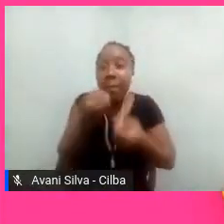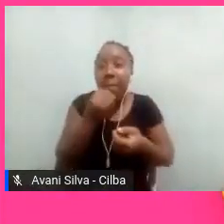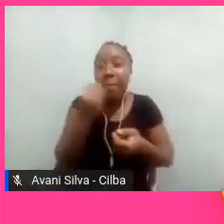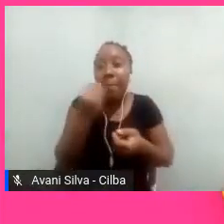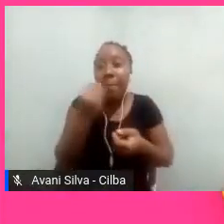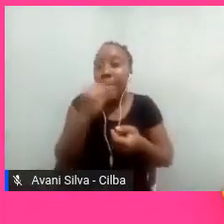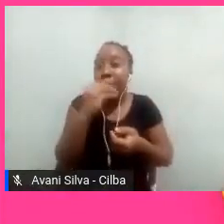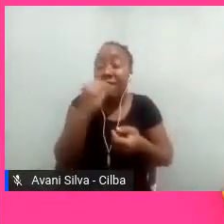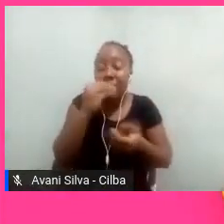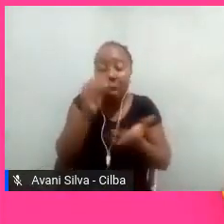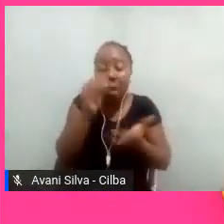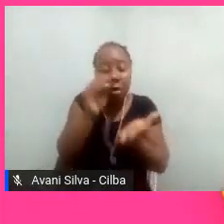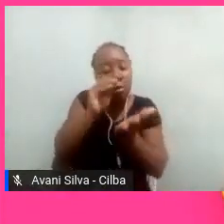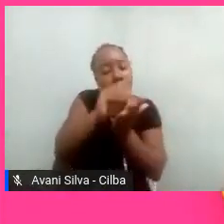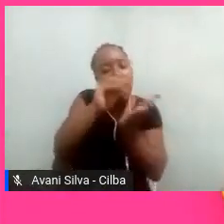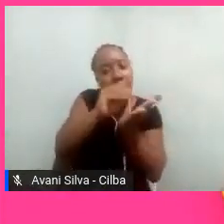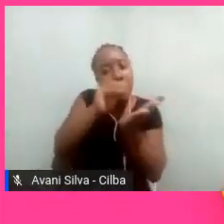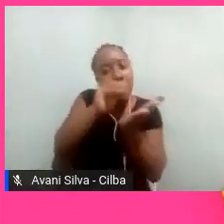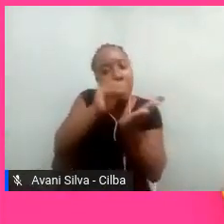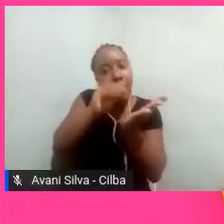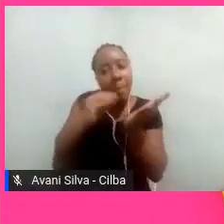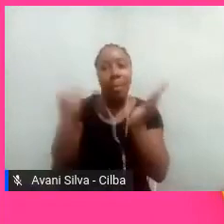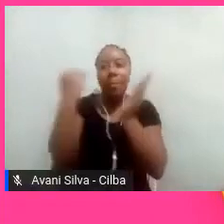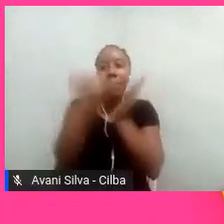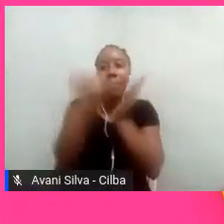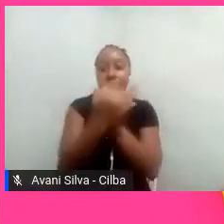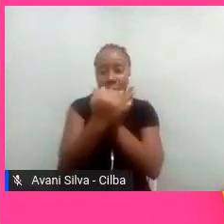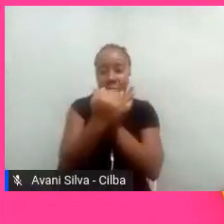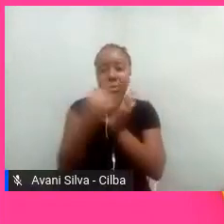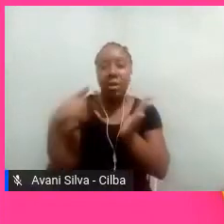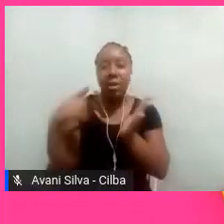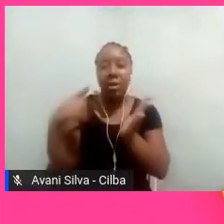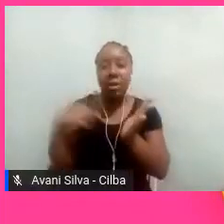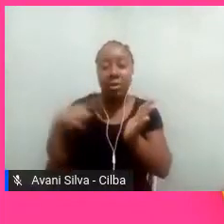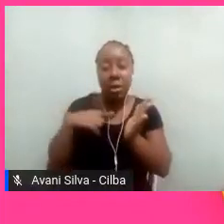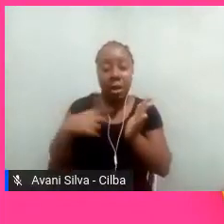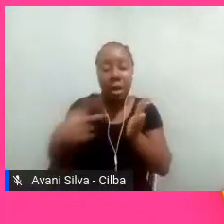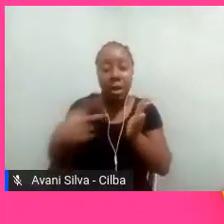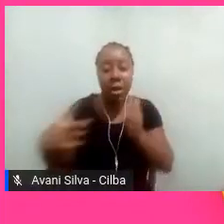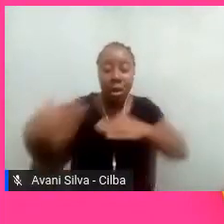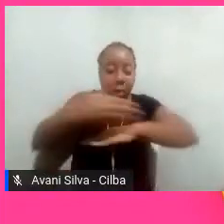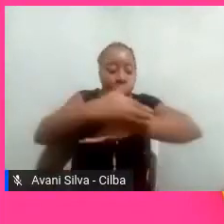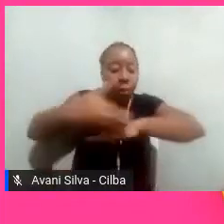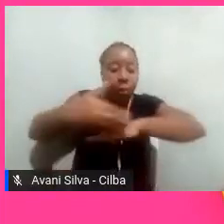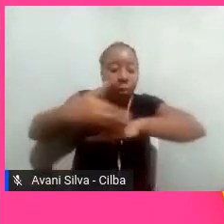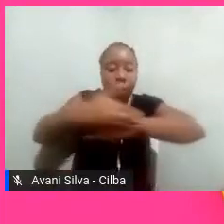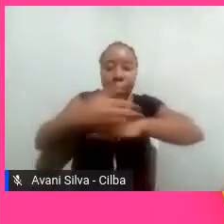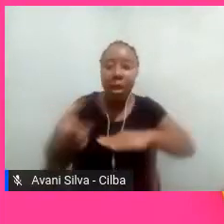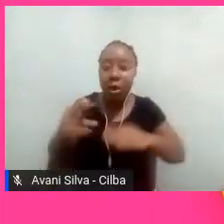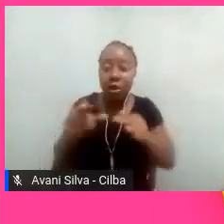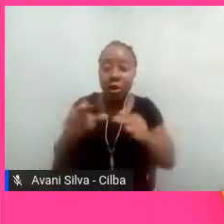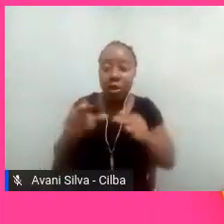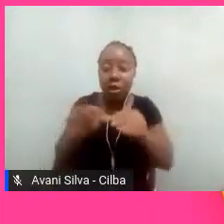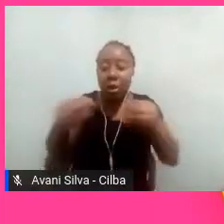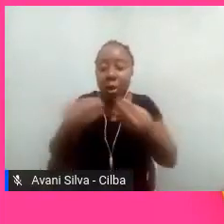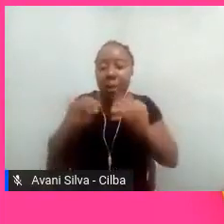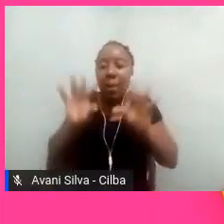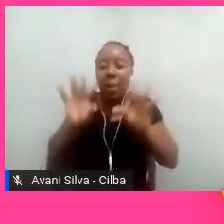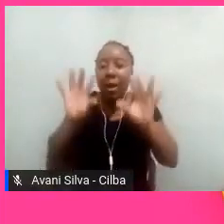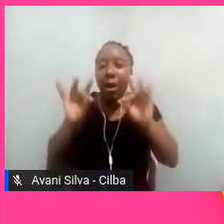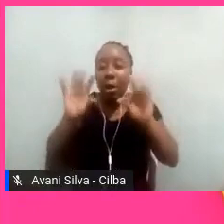Então, aqui eu deixei um recorte de dobrar e colar grande só para o processo de aprendizado